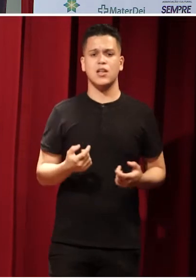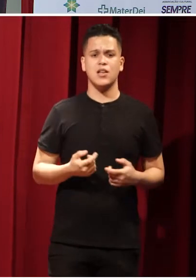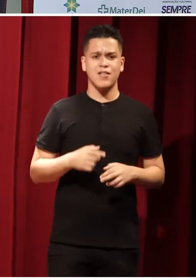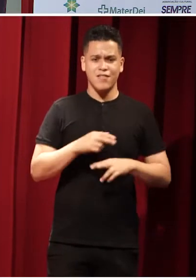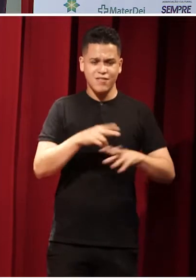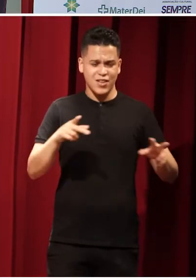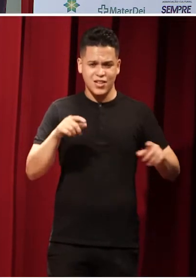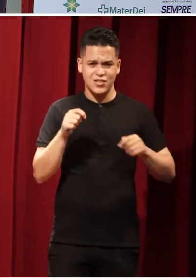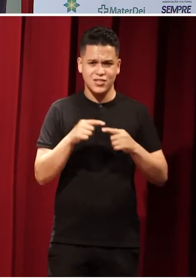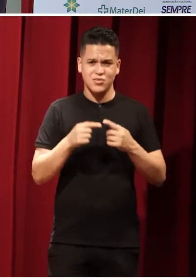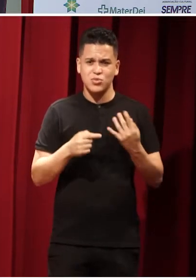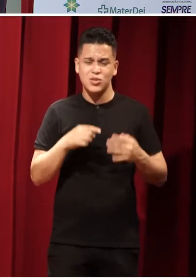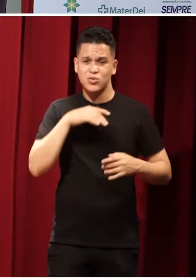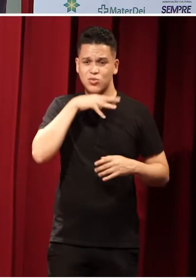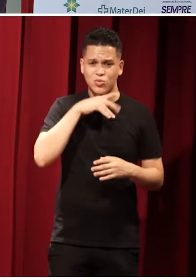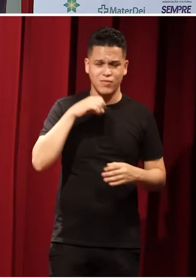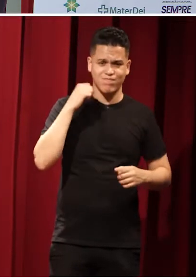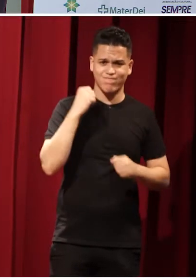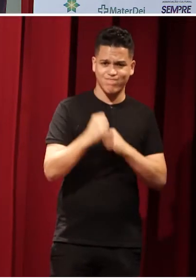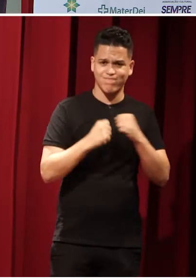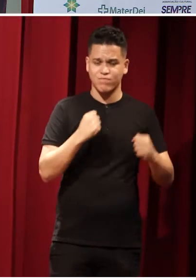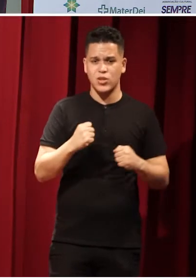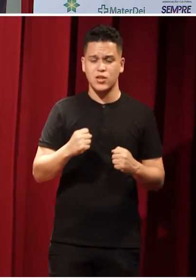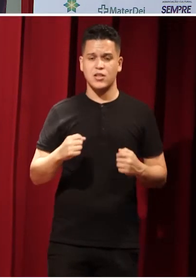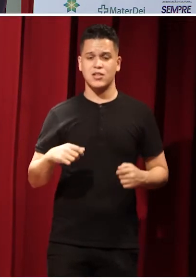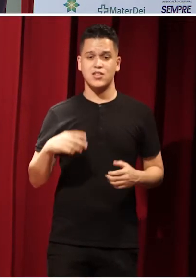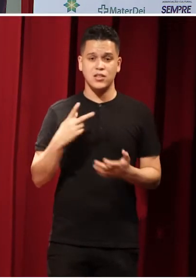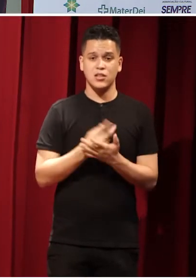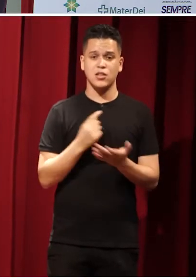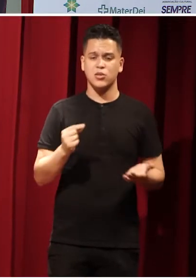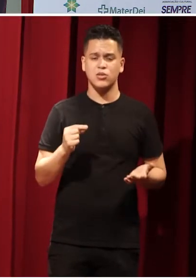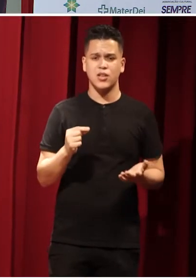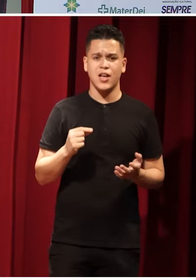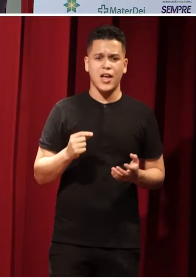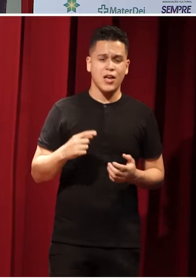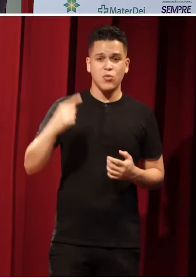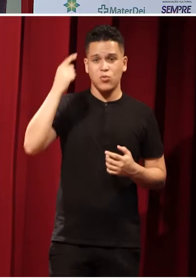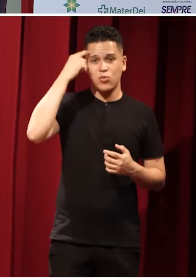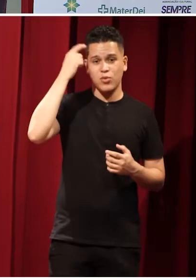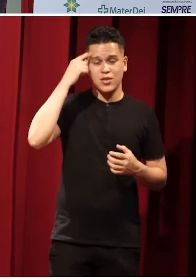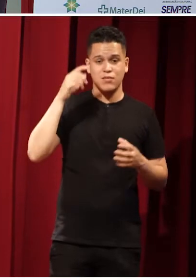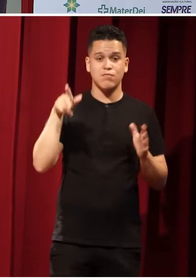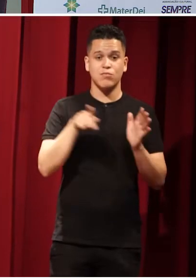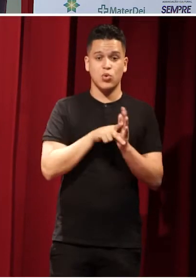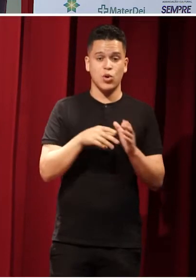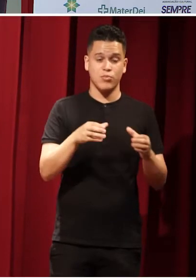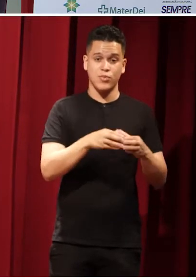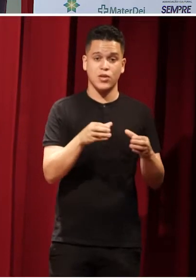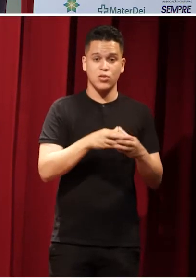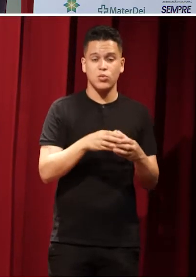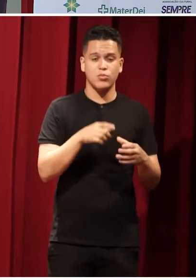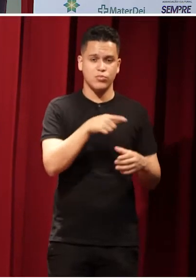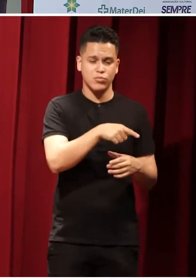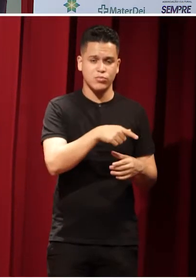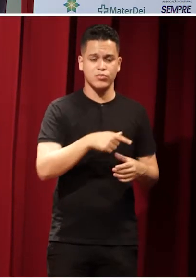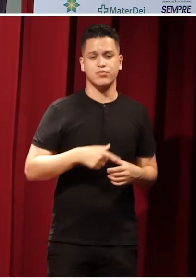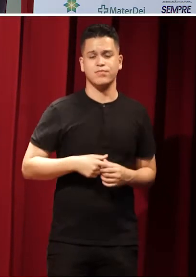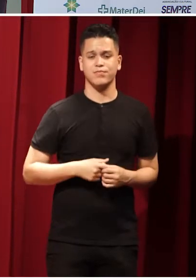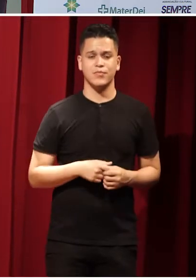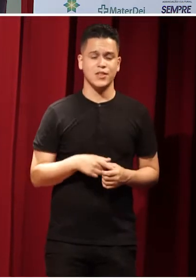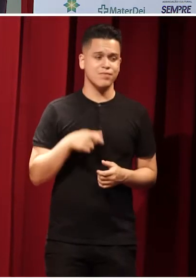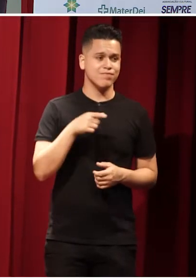a política, se você não compreender a brutalidade, a barbaridade, o poder do discurso